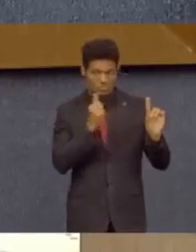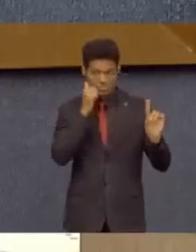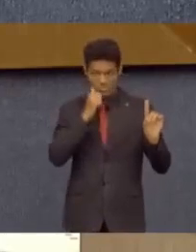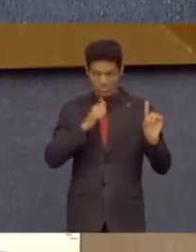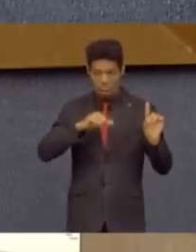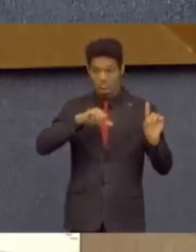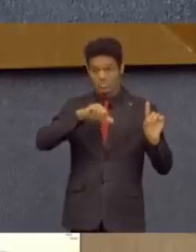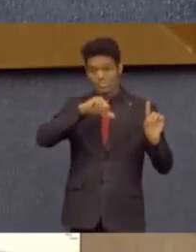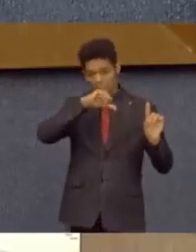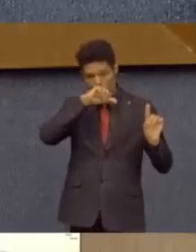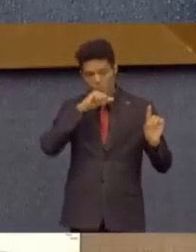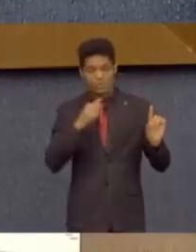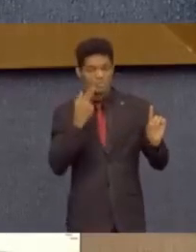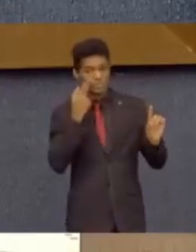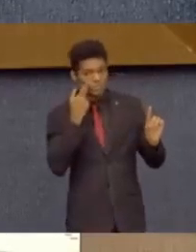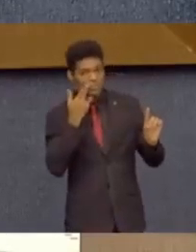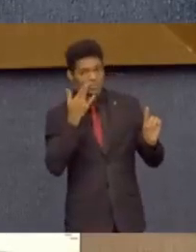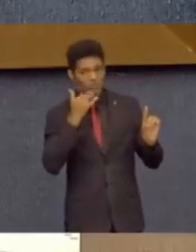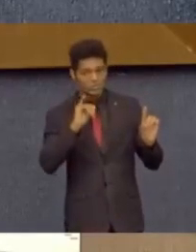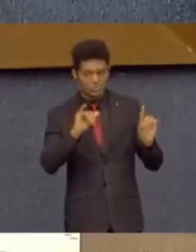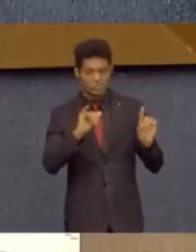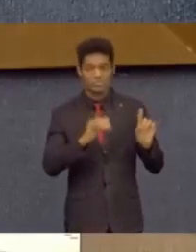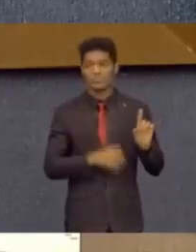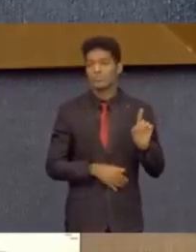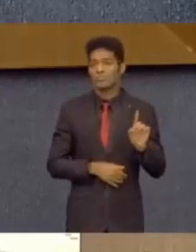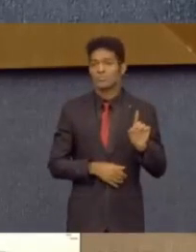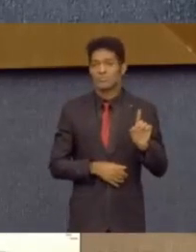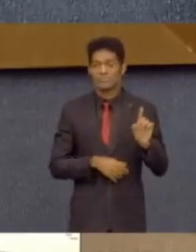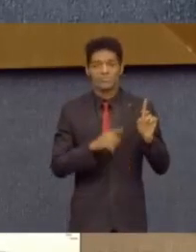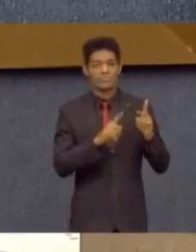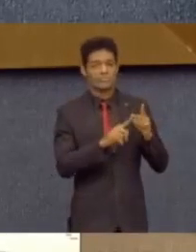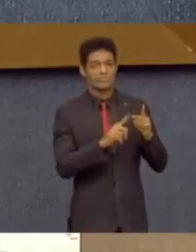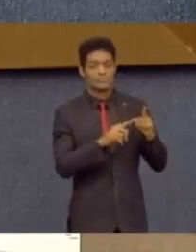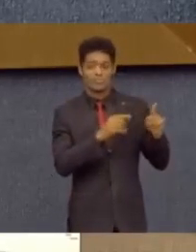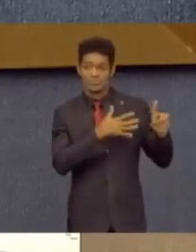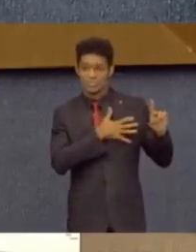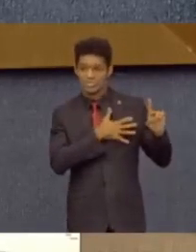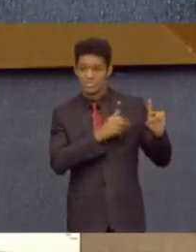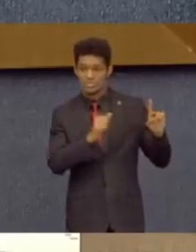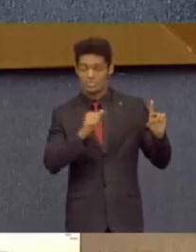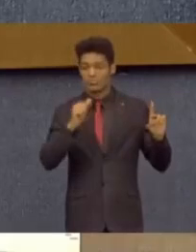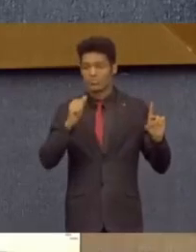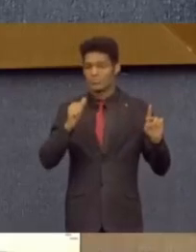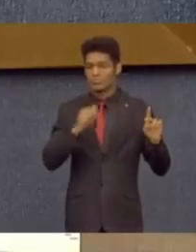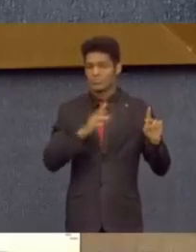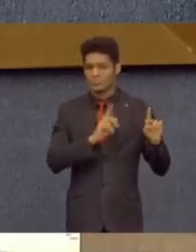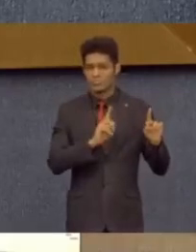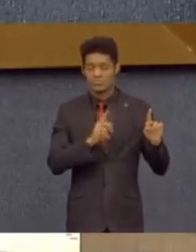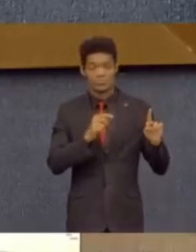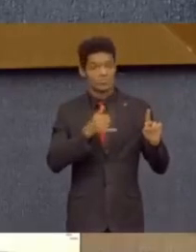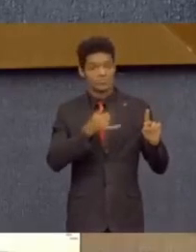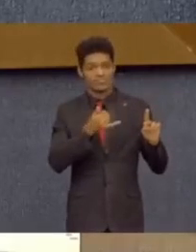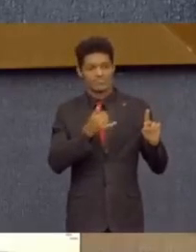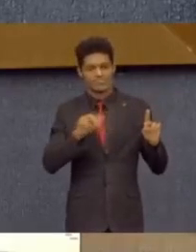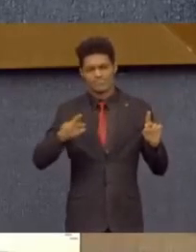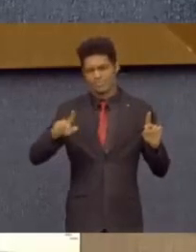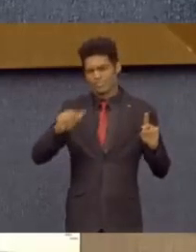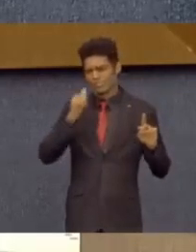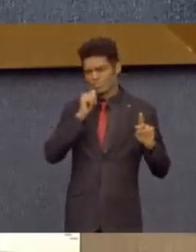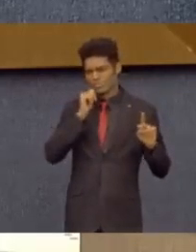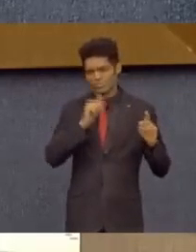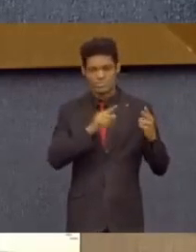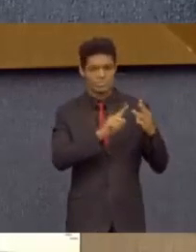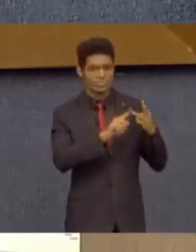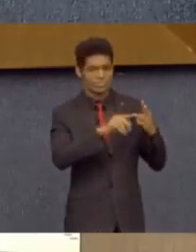Conceição; mãe, Simone Maria da Conceição; a irmã, Joyce Maria da Conceição; a sobrinha,